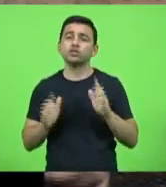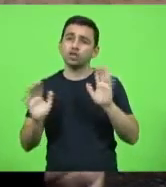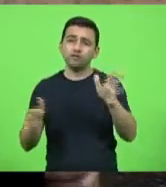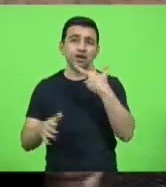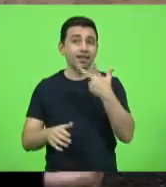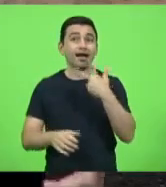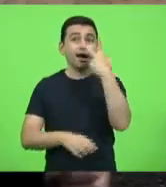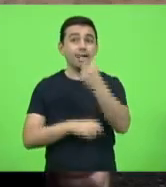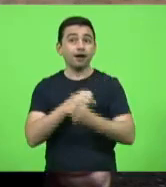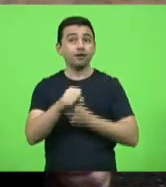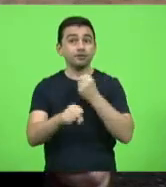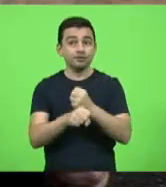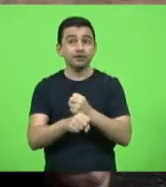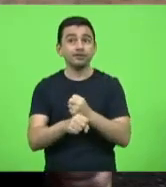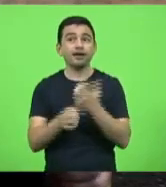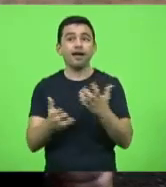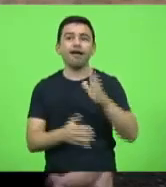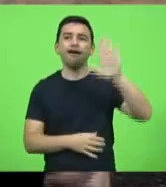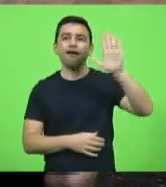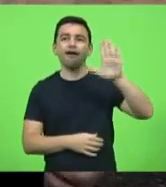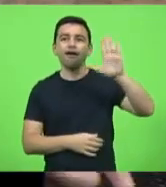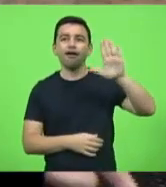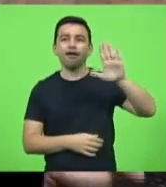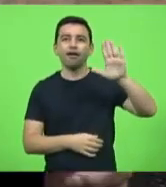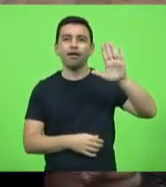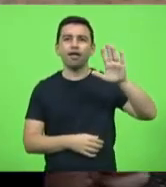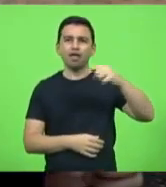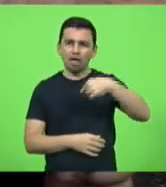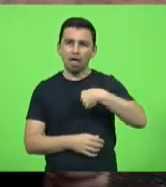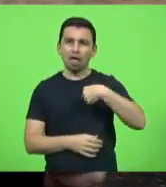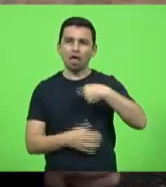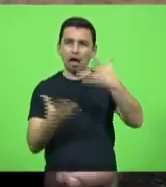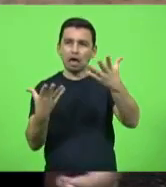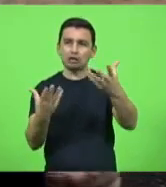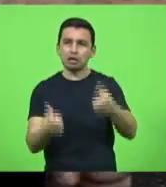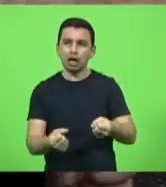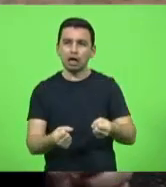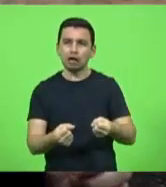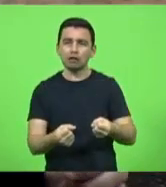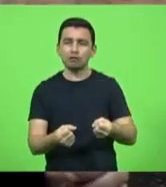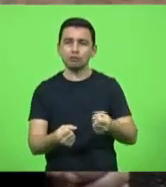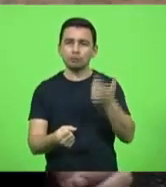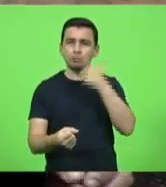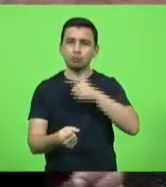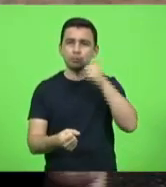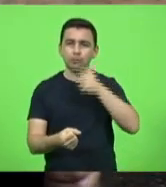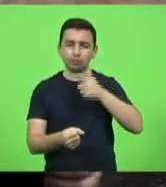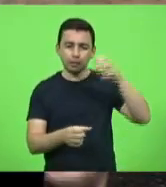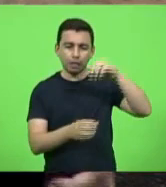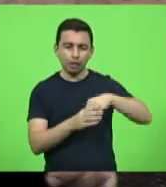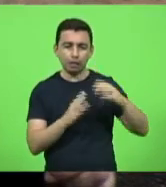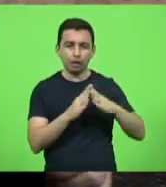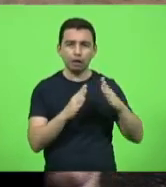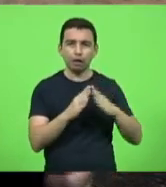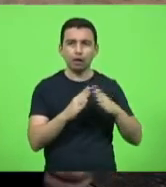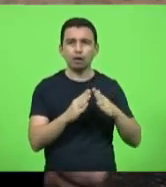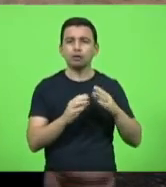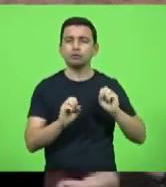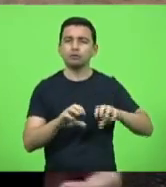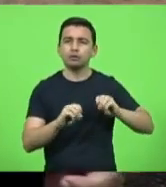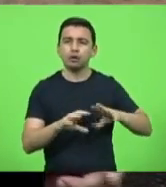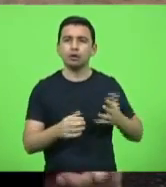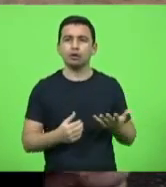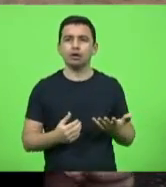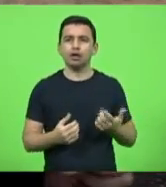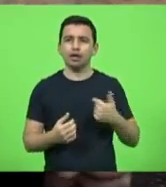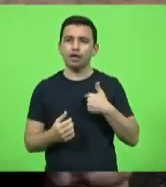2 anos, todo mundo vai querer levantar a mãozinha e falar: olha, eu sou a favor do, fui a favor do homeschooling. Olha, eu sou a favor